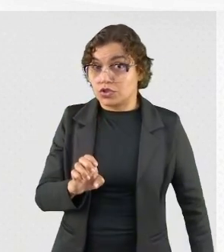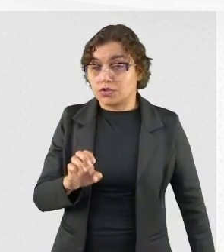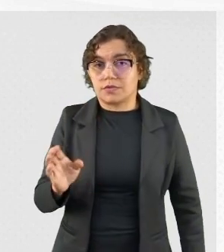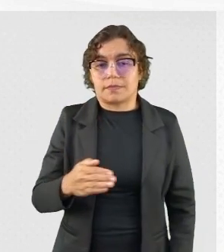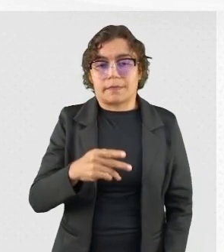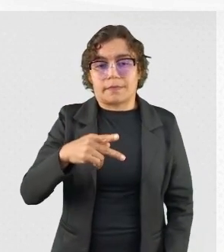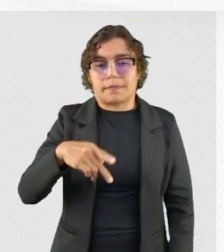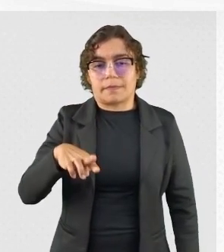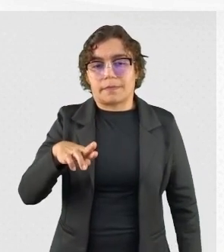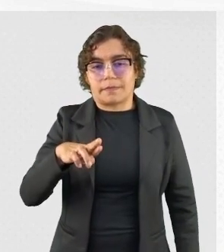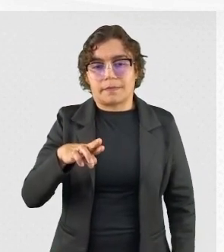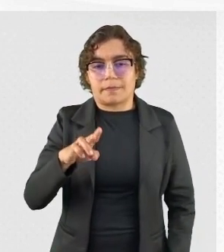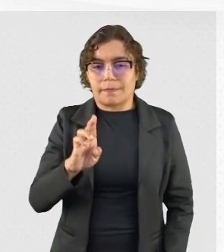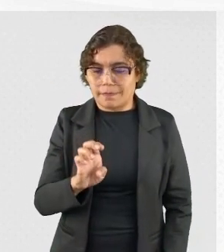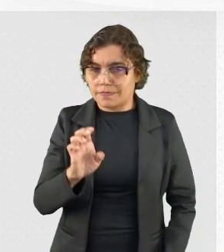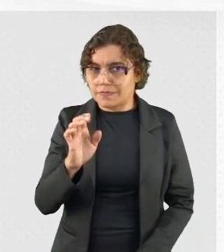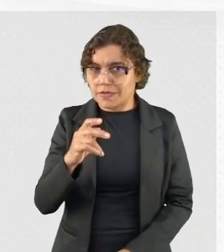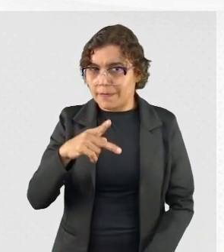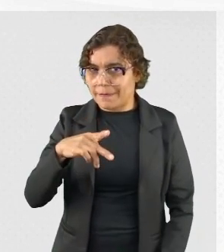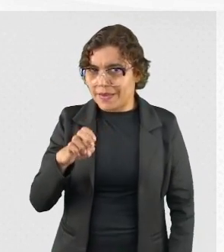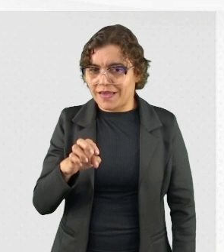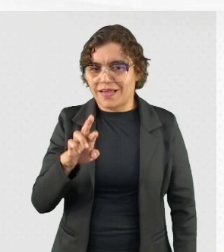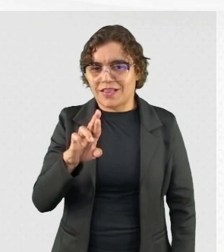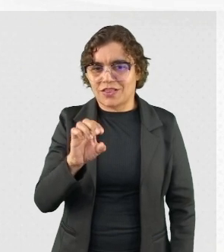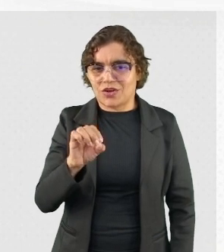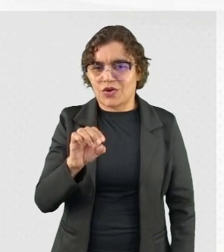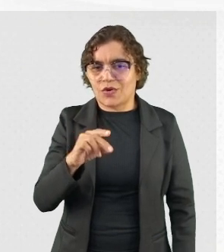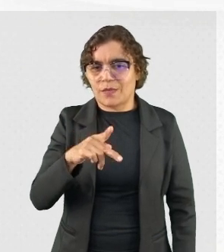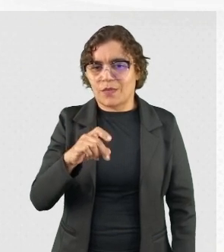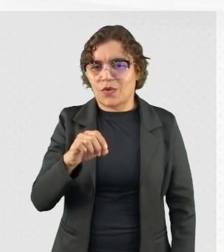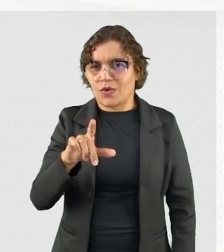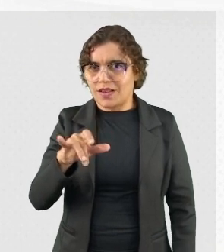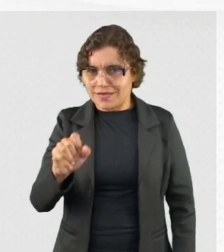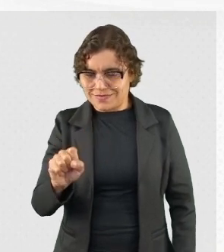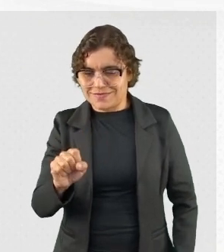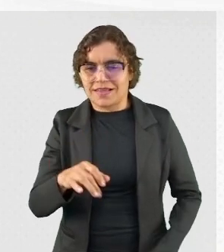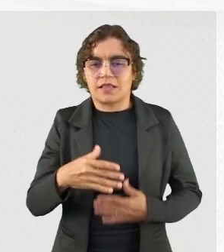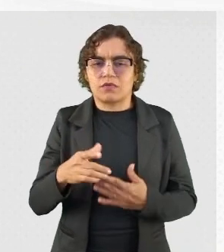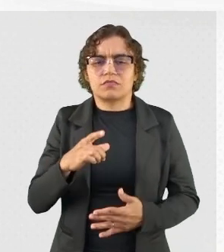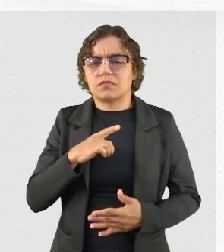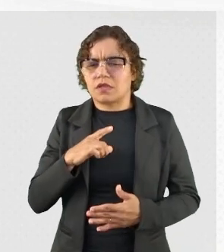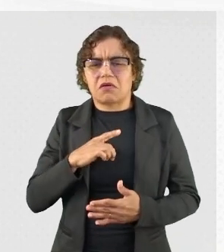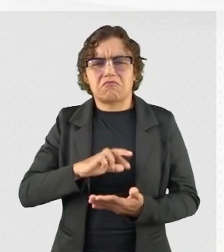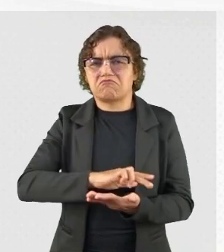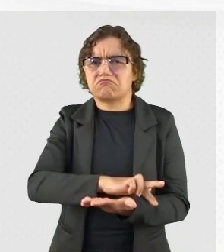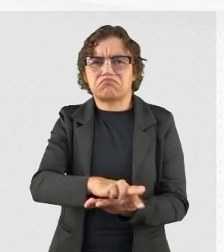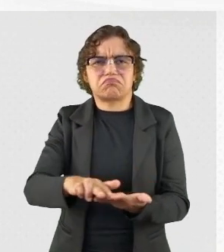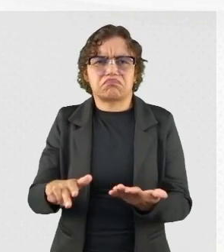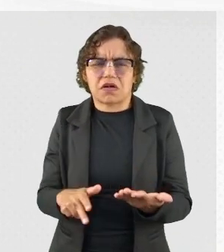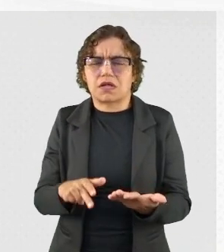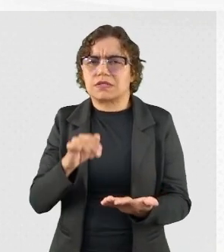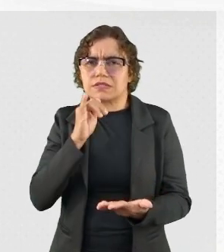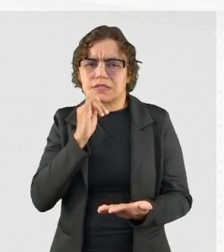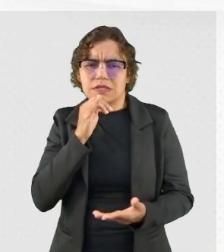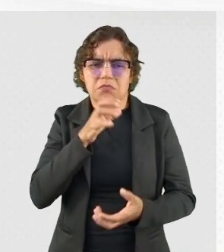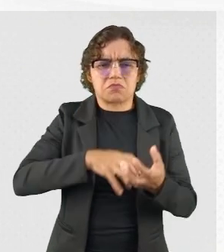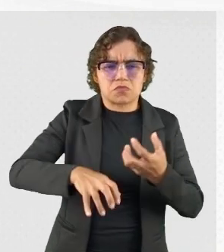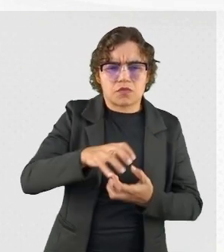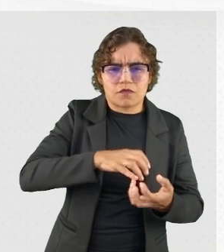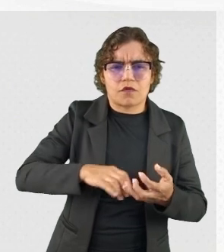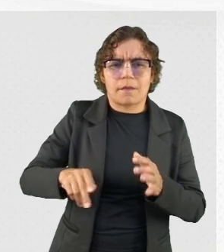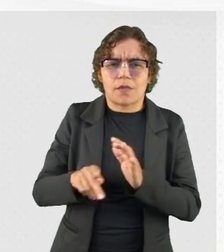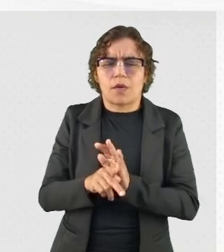ver aqui. Então, a tensão vai culminar em várias intervenções militares, né, como a Revolução Acreana, que